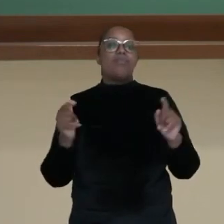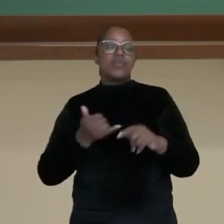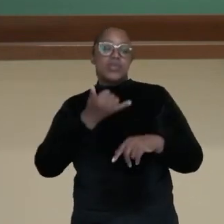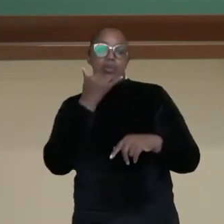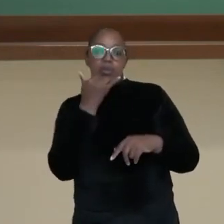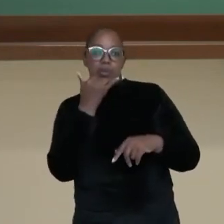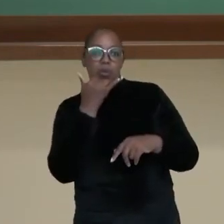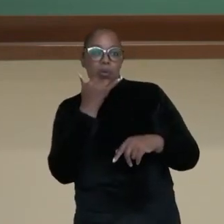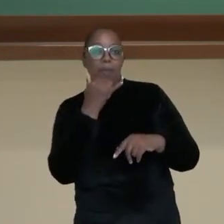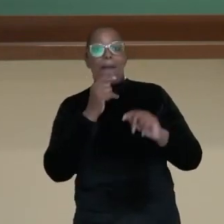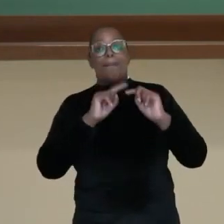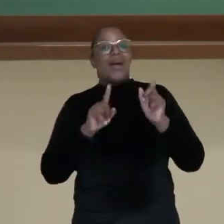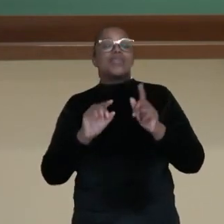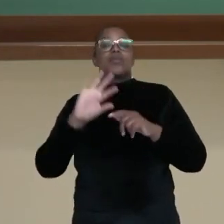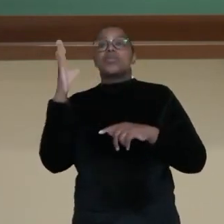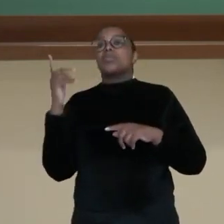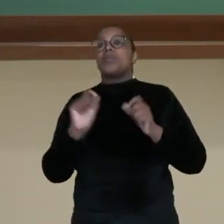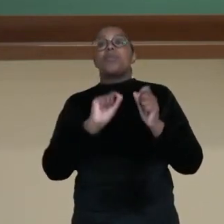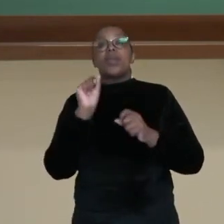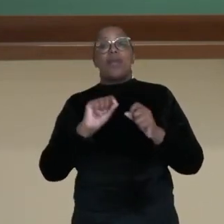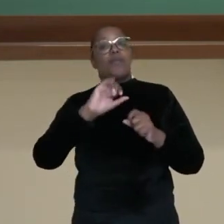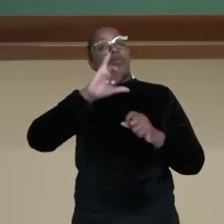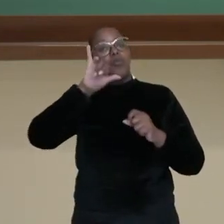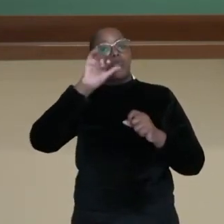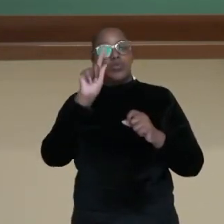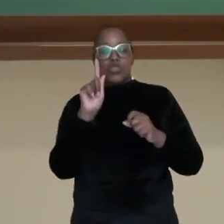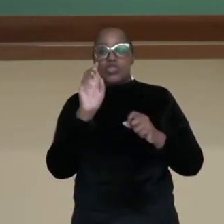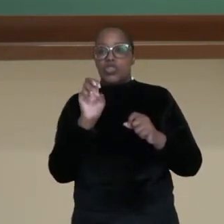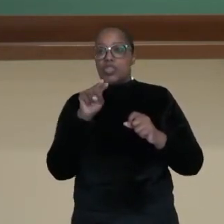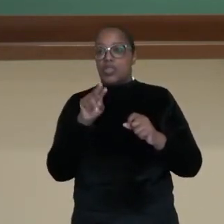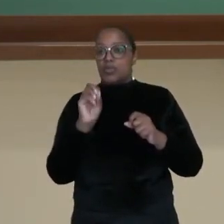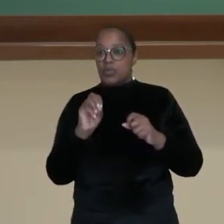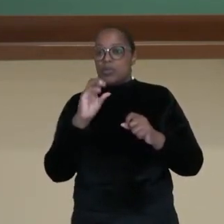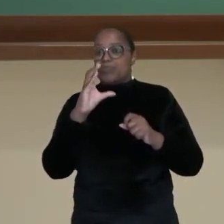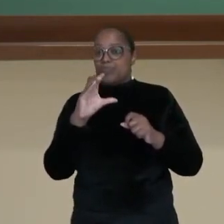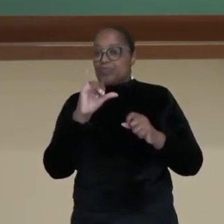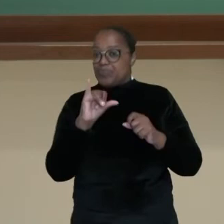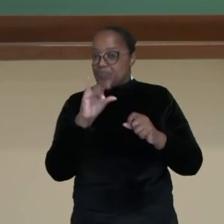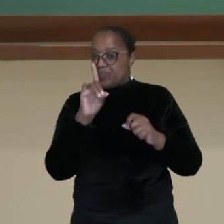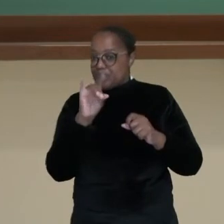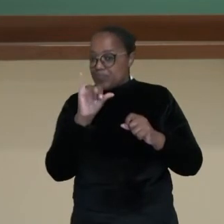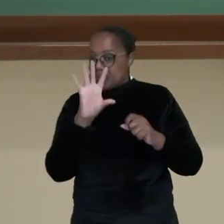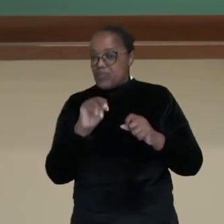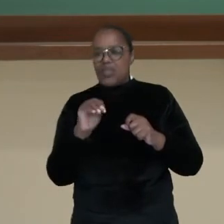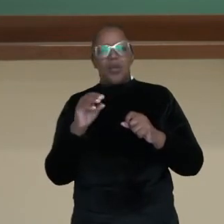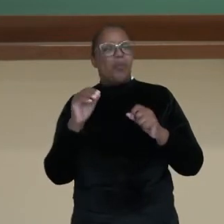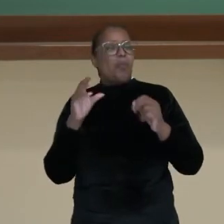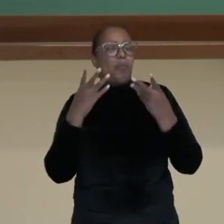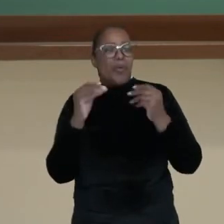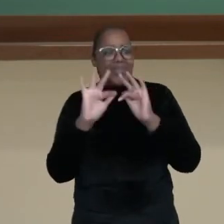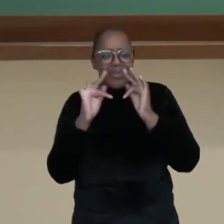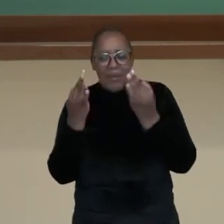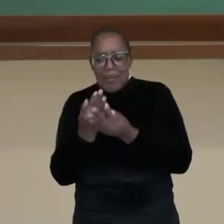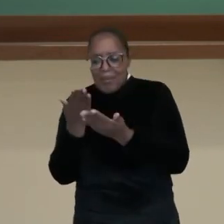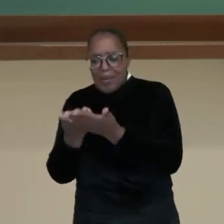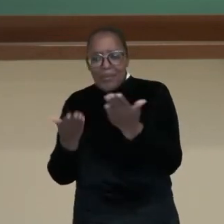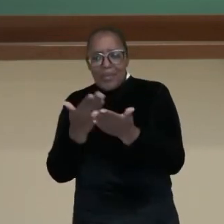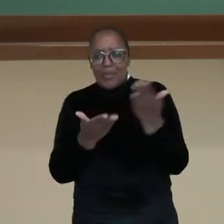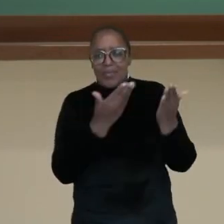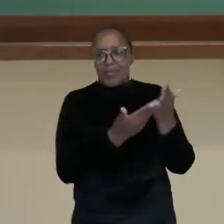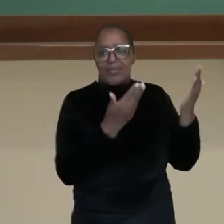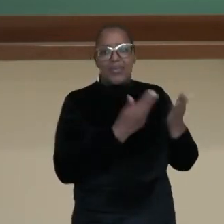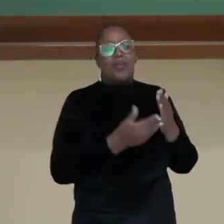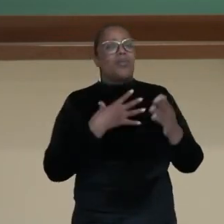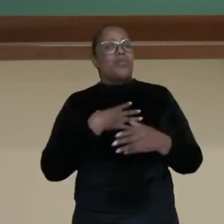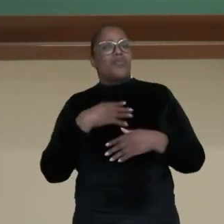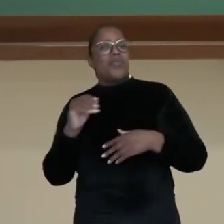foi um genocídio, afetou toda uma população, né? Dizimou várias famílias. E a Hannah Arendt, então, ela começa a